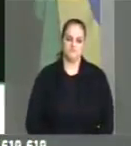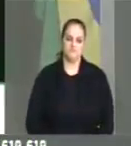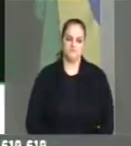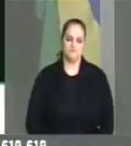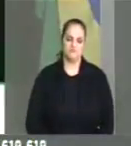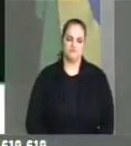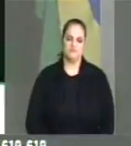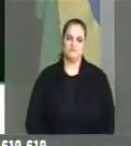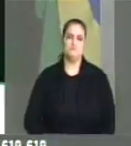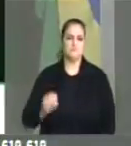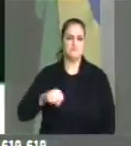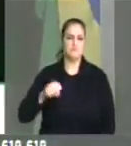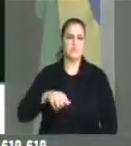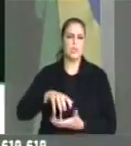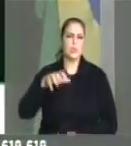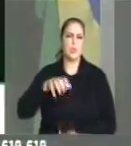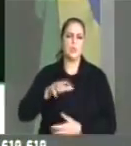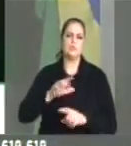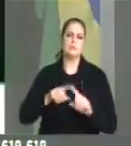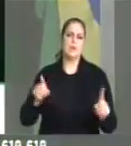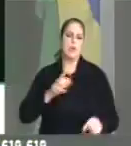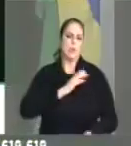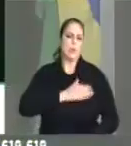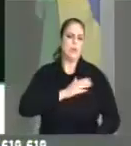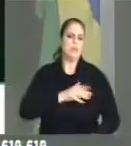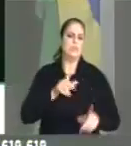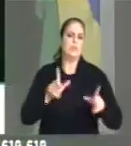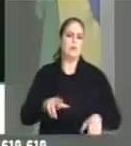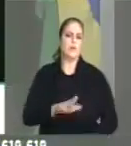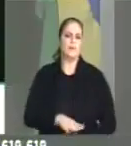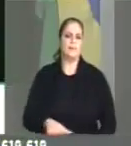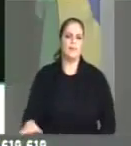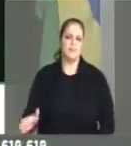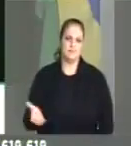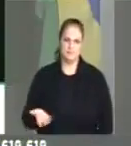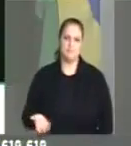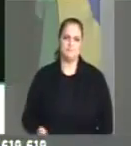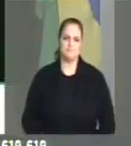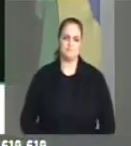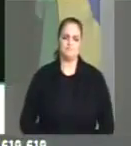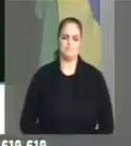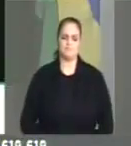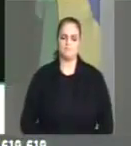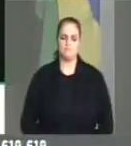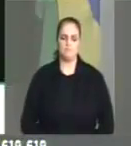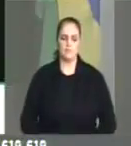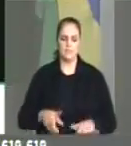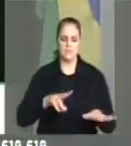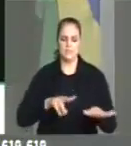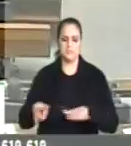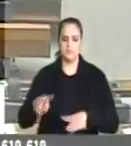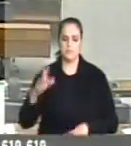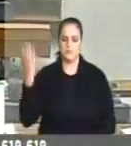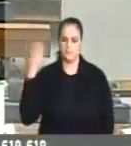de criança, com coração de criança. Semana passada, eu assisti